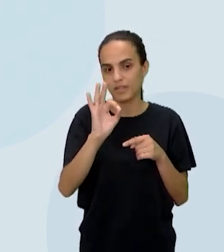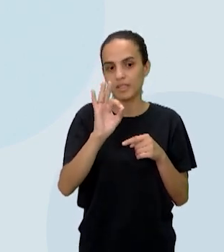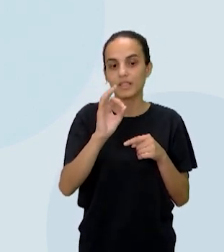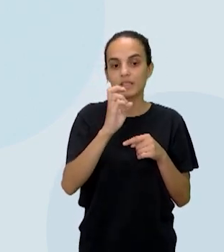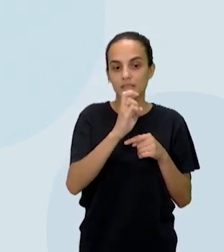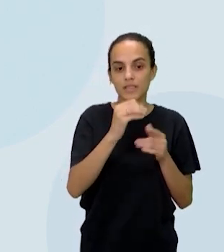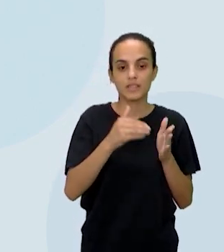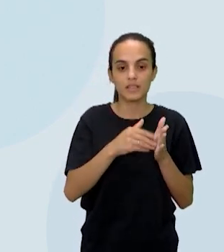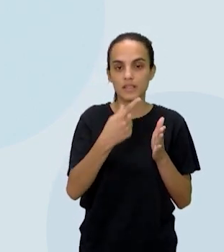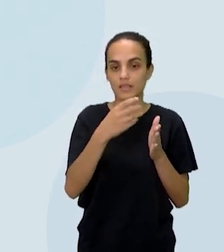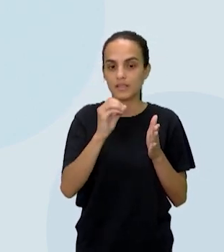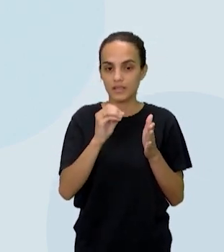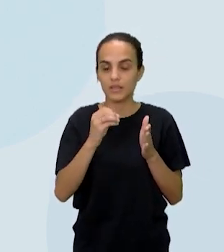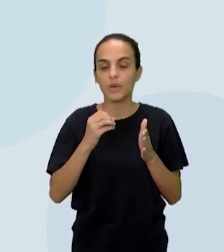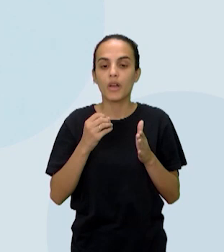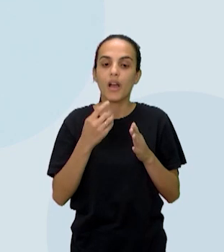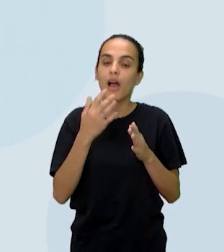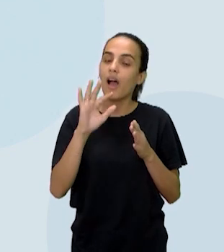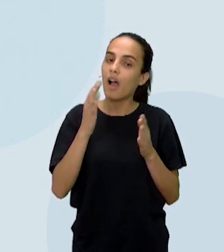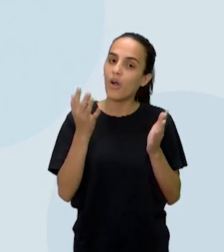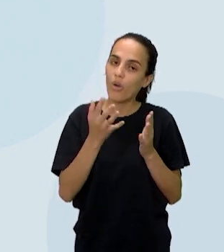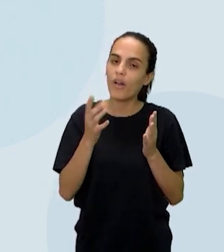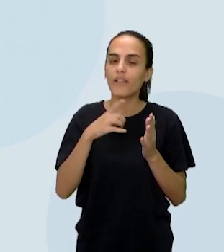10 anos e agora eu tenho